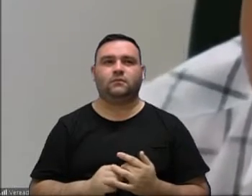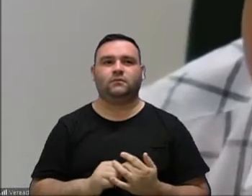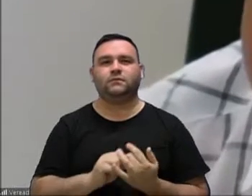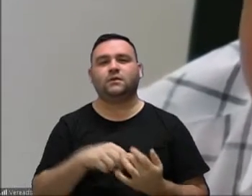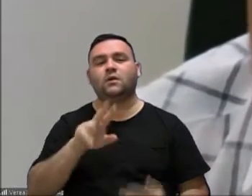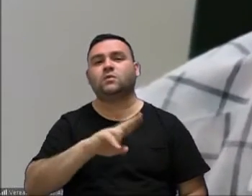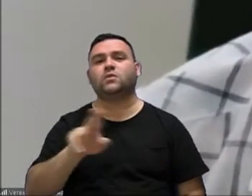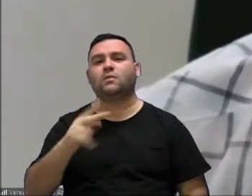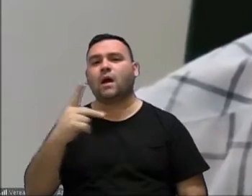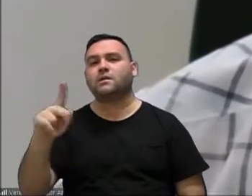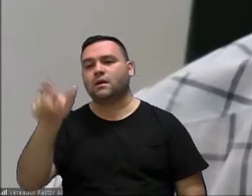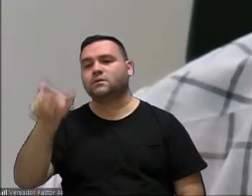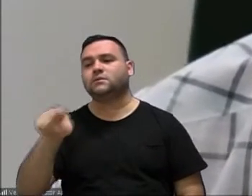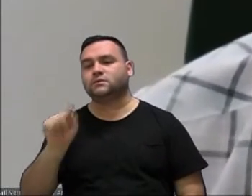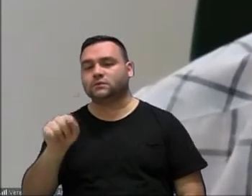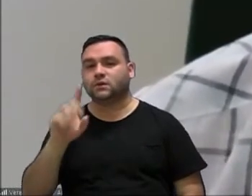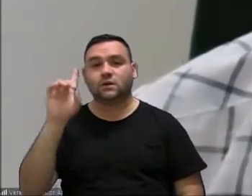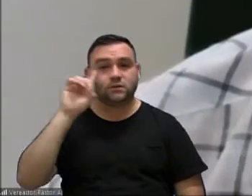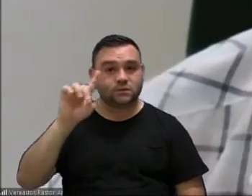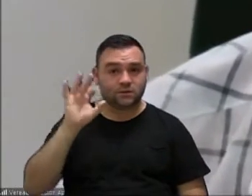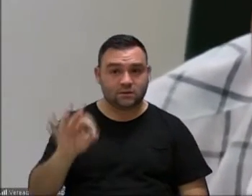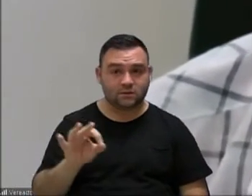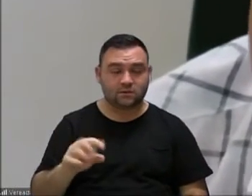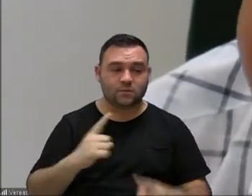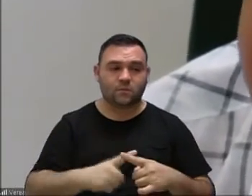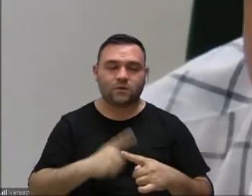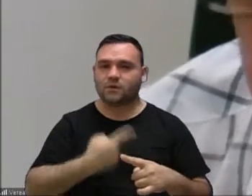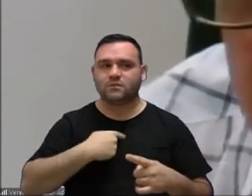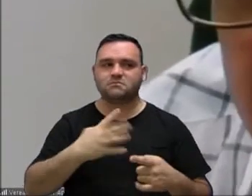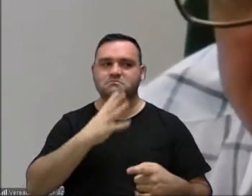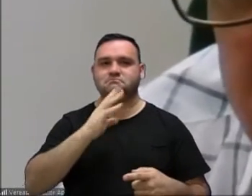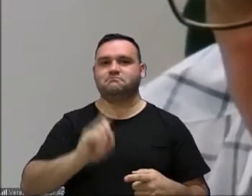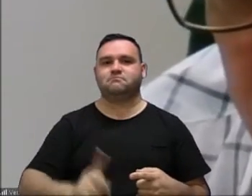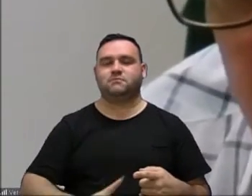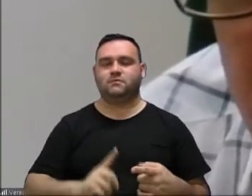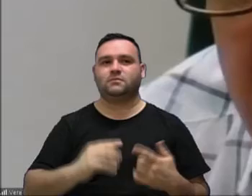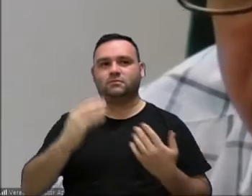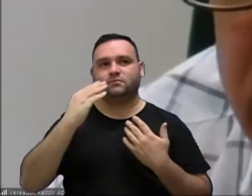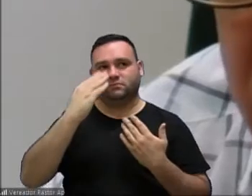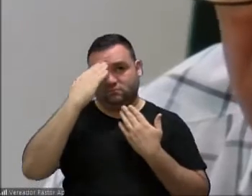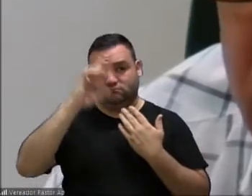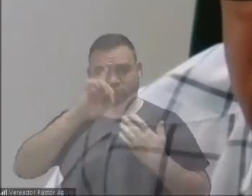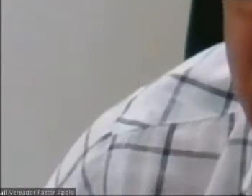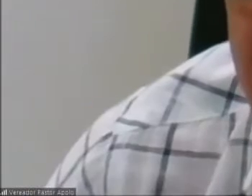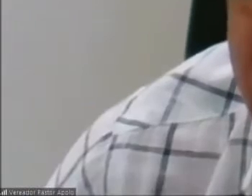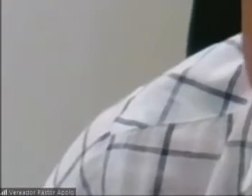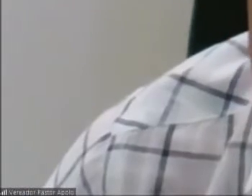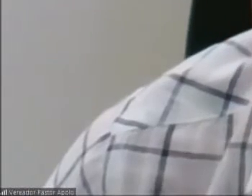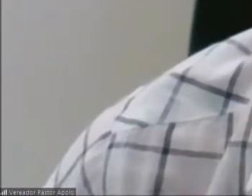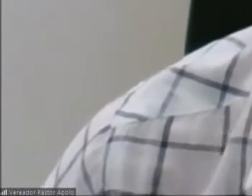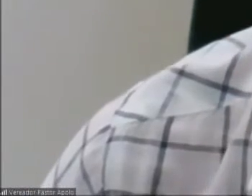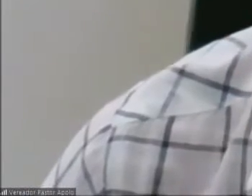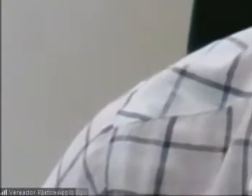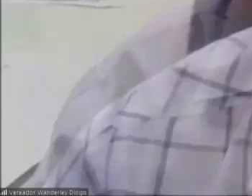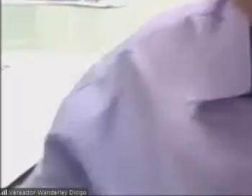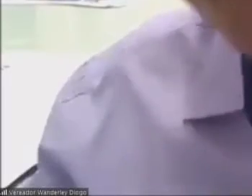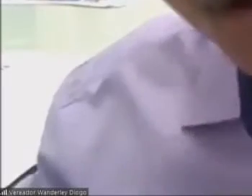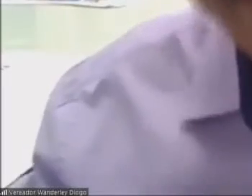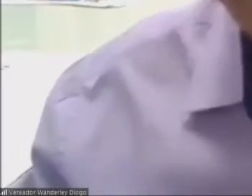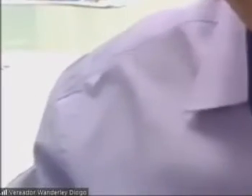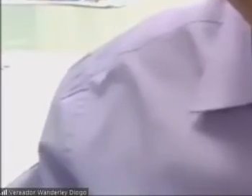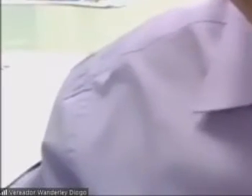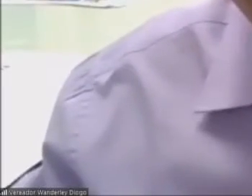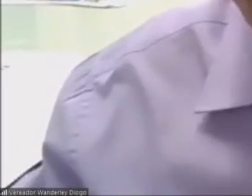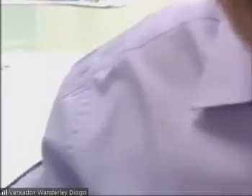para mim o nome dele, certinho, dia, fala para mim, porque eu não tenho conhecimento. Graças a Deus, Sorocaba está numa decrescente muito grande.